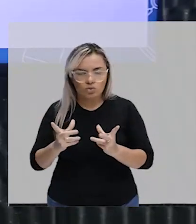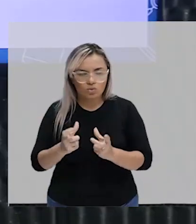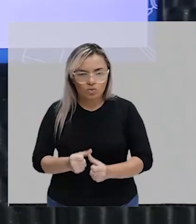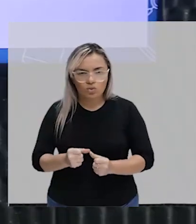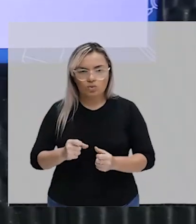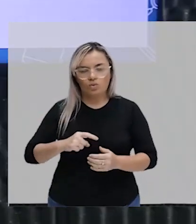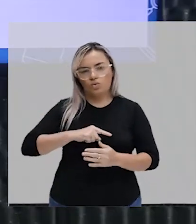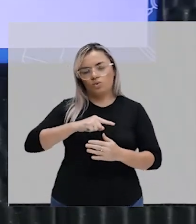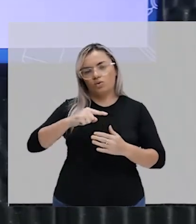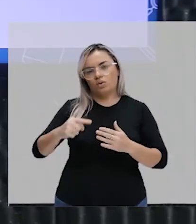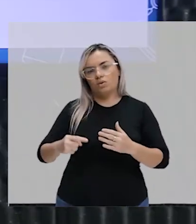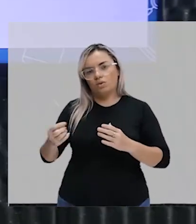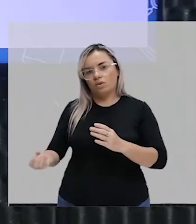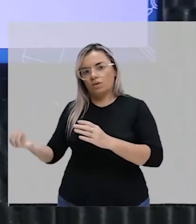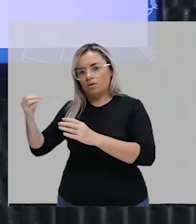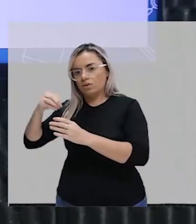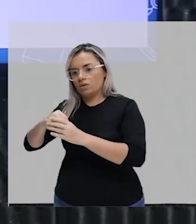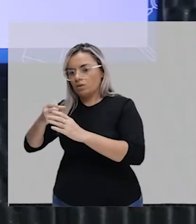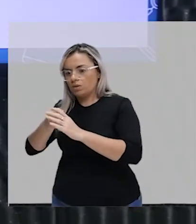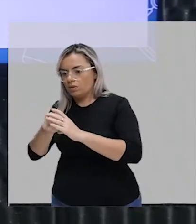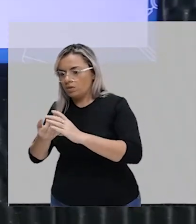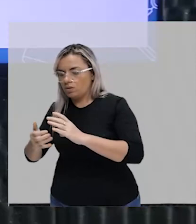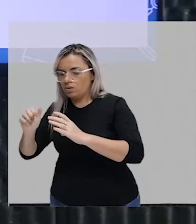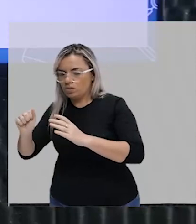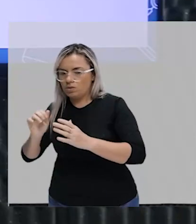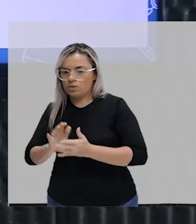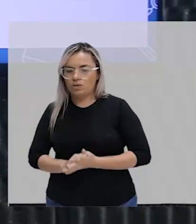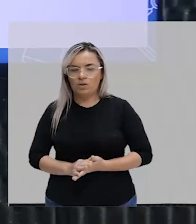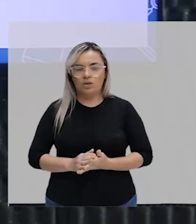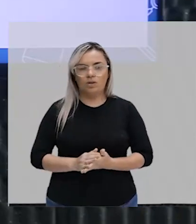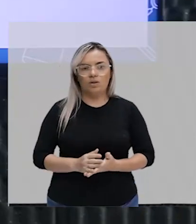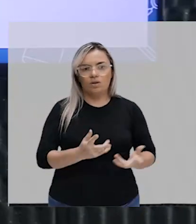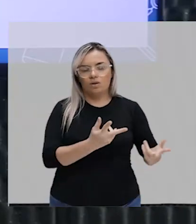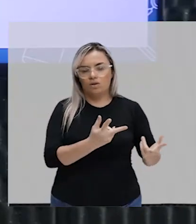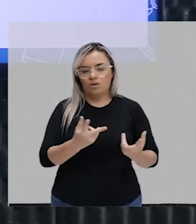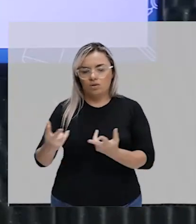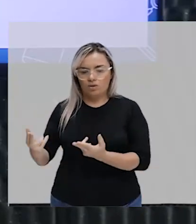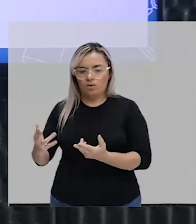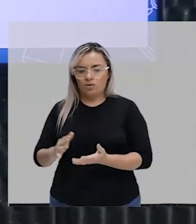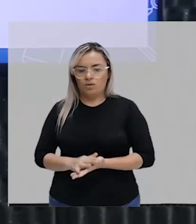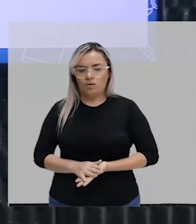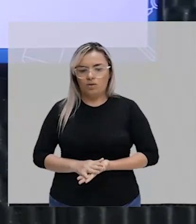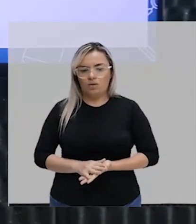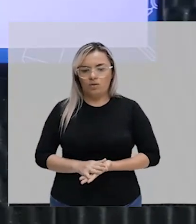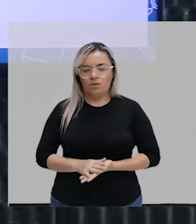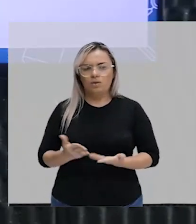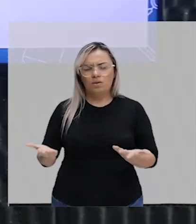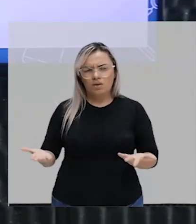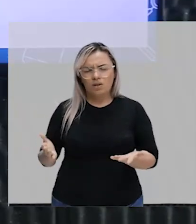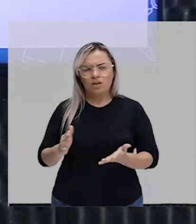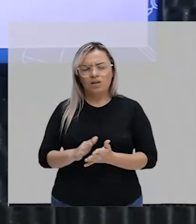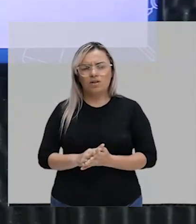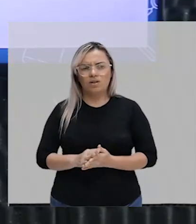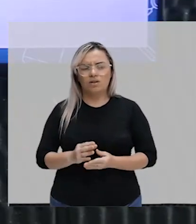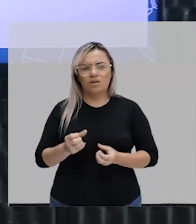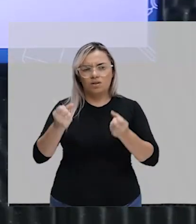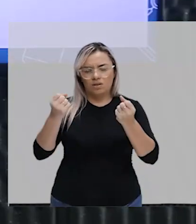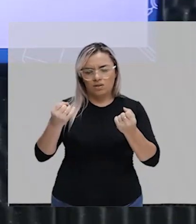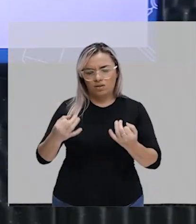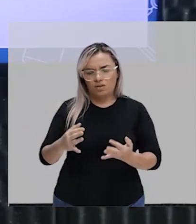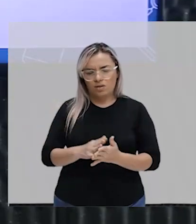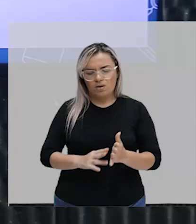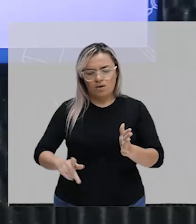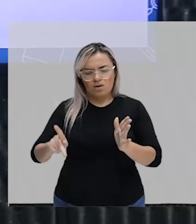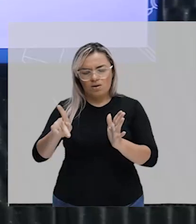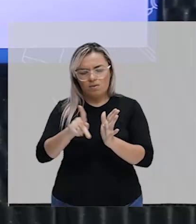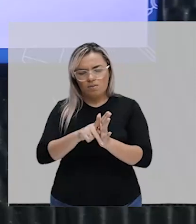conjuntos chamados de idênticos. Gente, quer dizer que um conjunto está contido nele próprio. Lembra do conjunto das